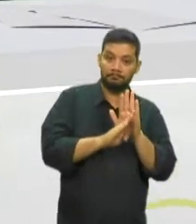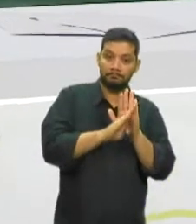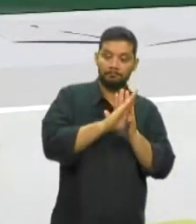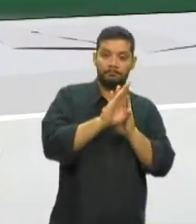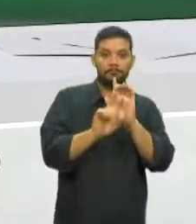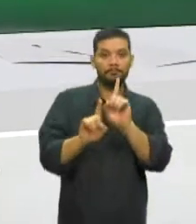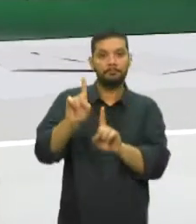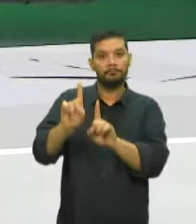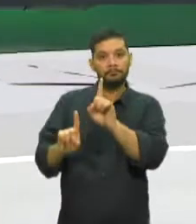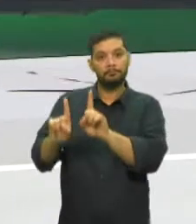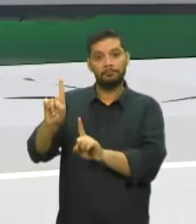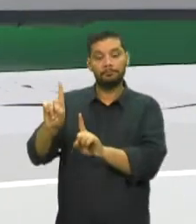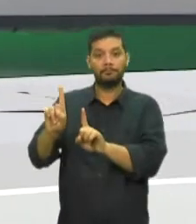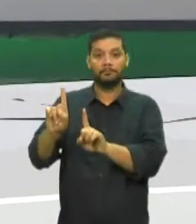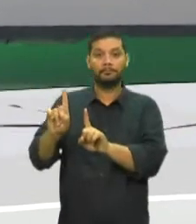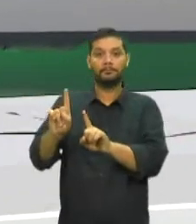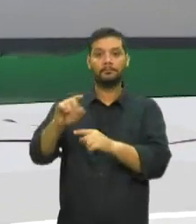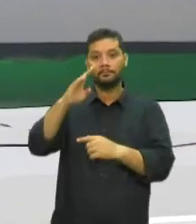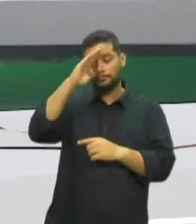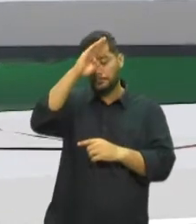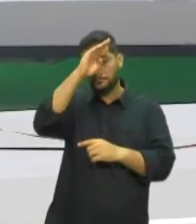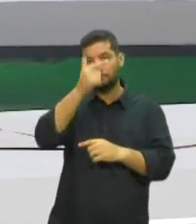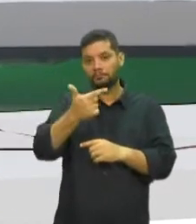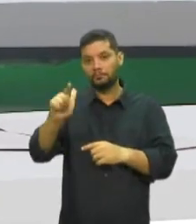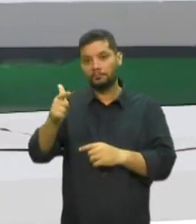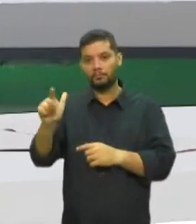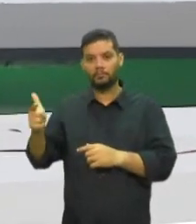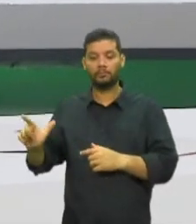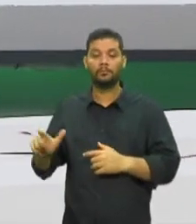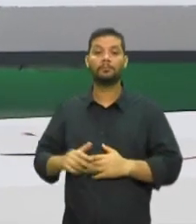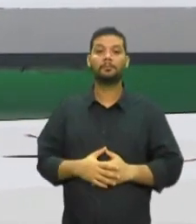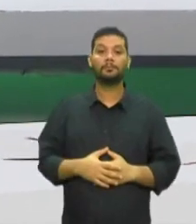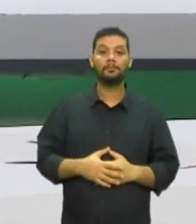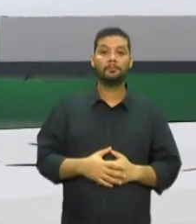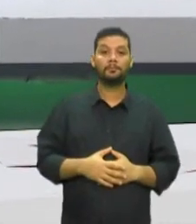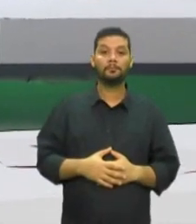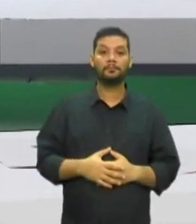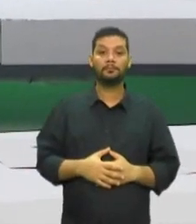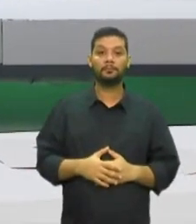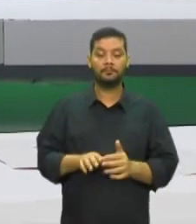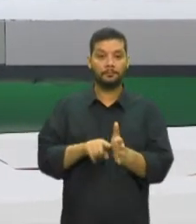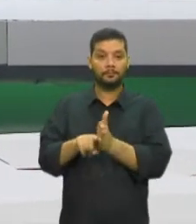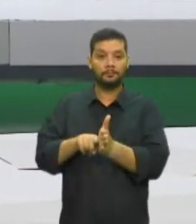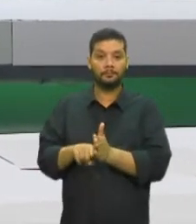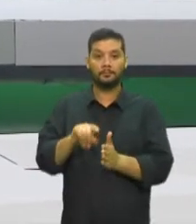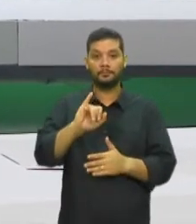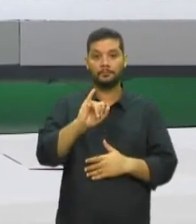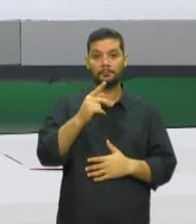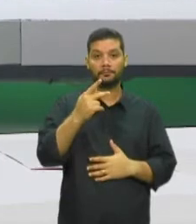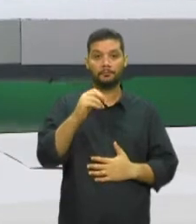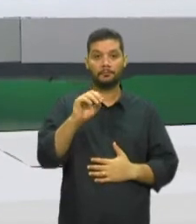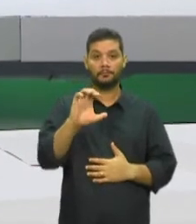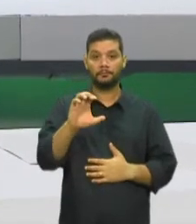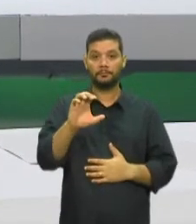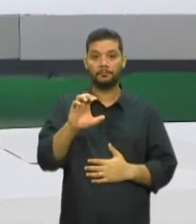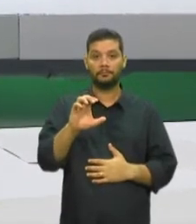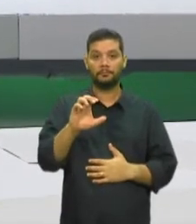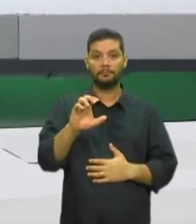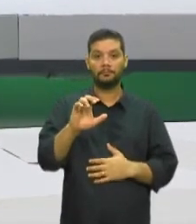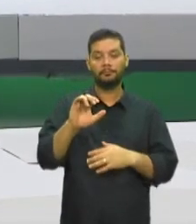Jair Bolsonaro e demais pré-candidatos. De acordo com uma pesquisa realizada pelo IPEC, Inteligência em